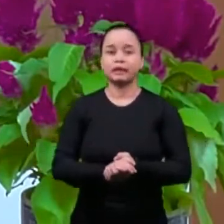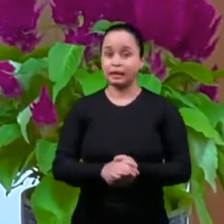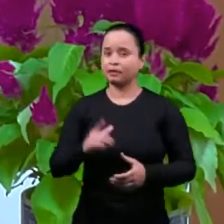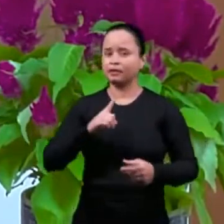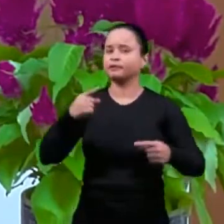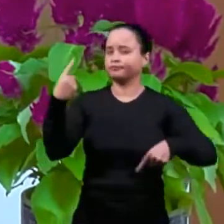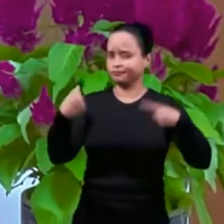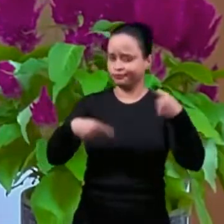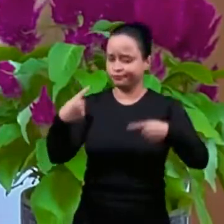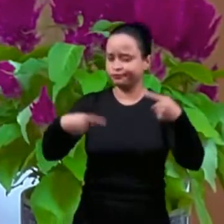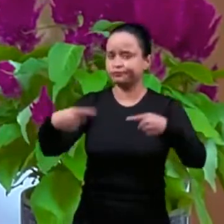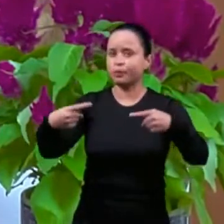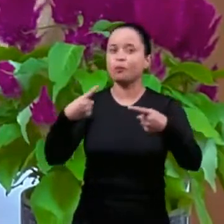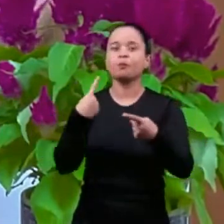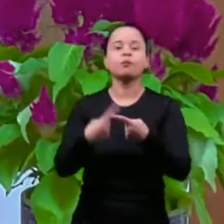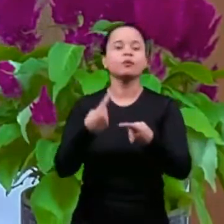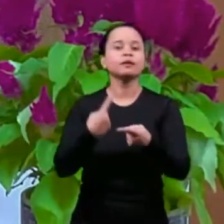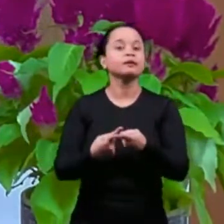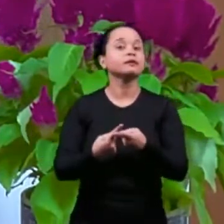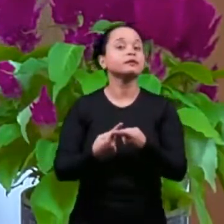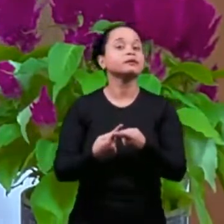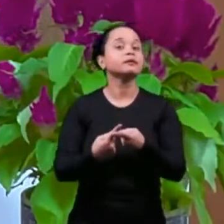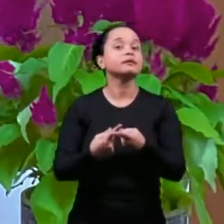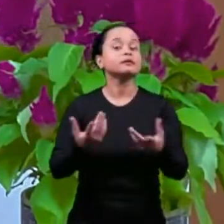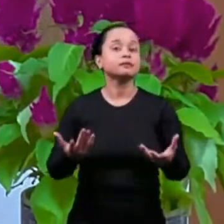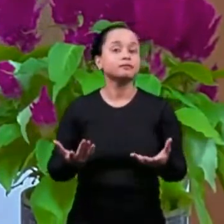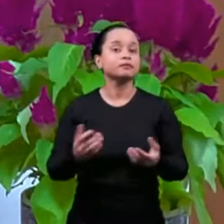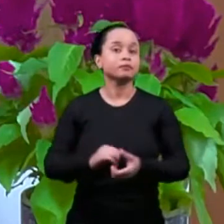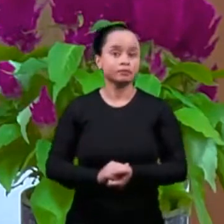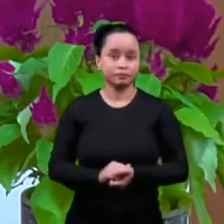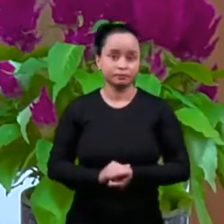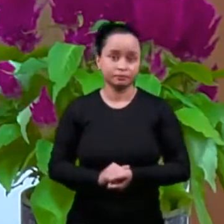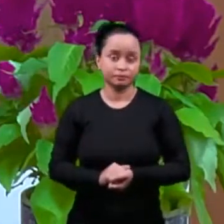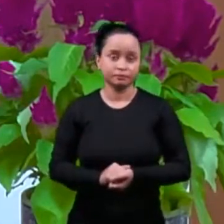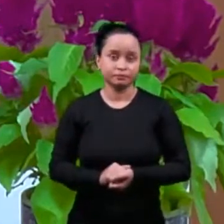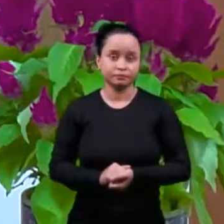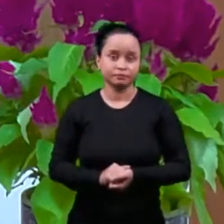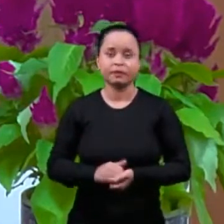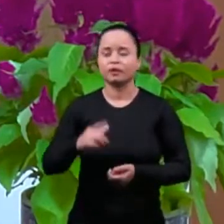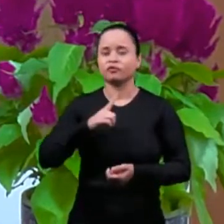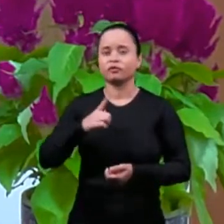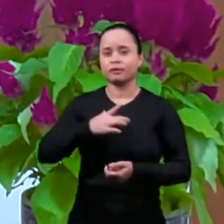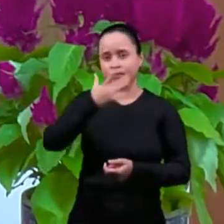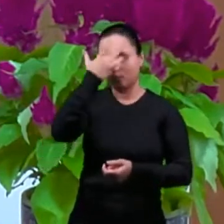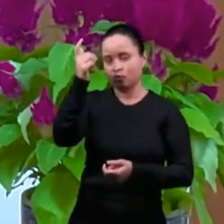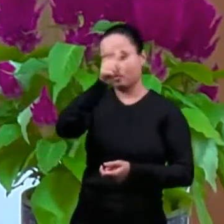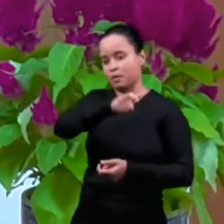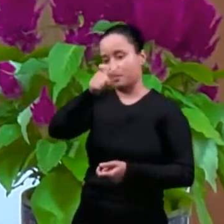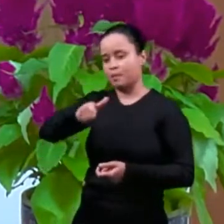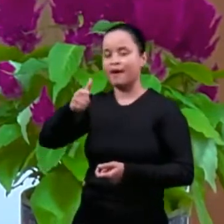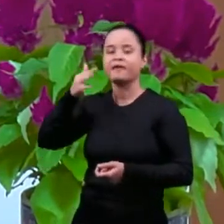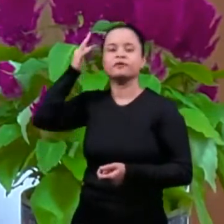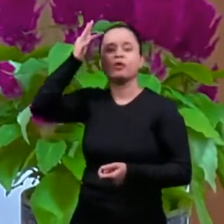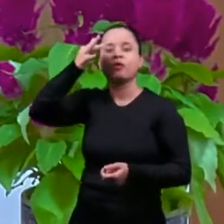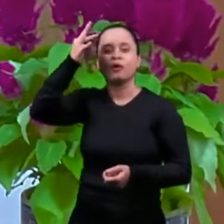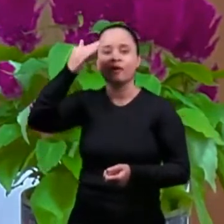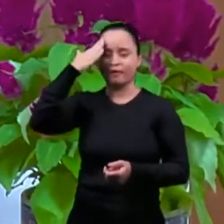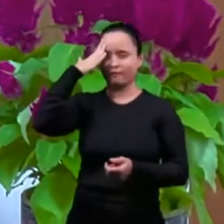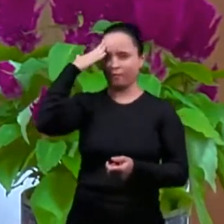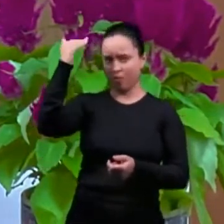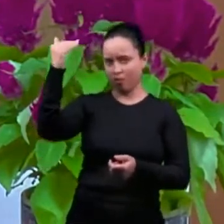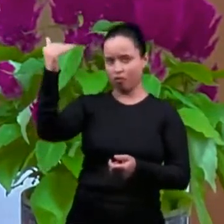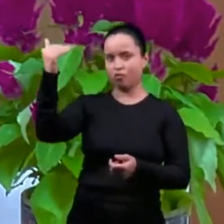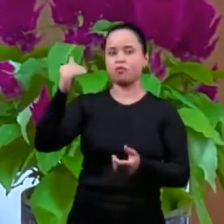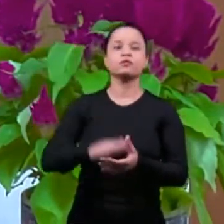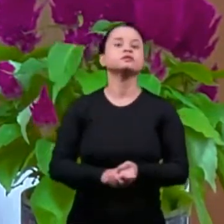acaloradas, porque, na verdade, aqueles filósofos conhecidos, que eram os filósofos,